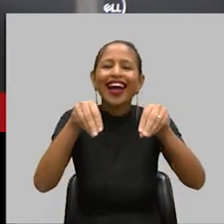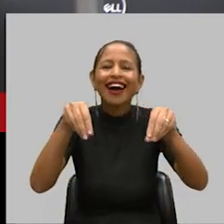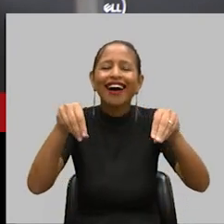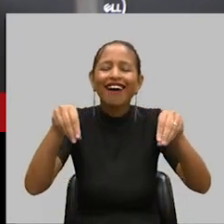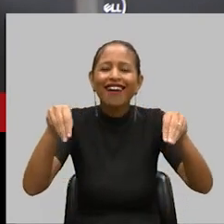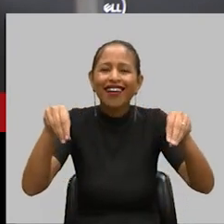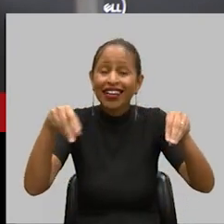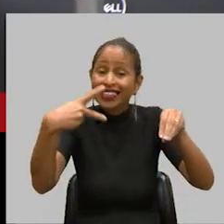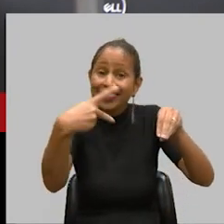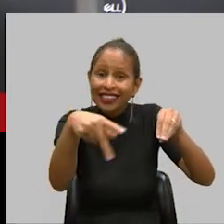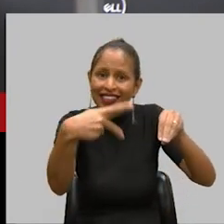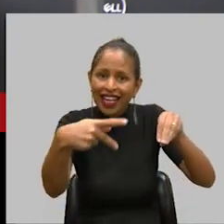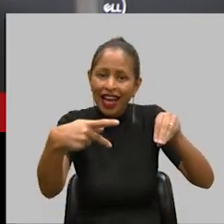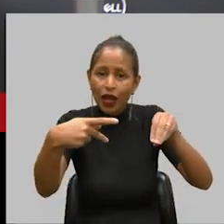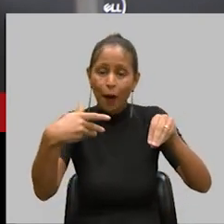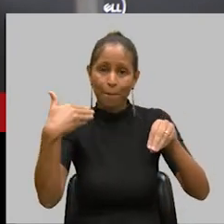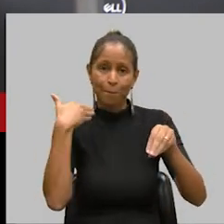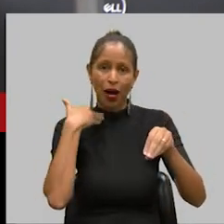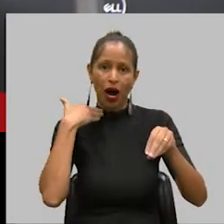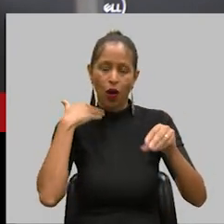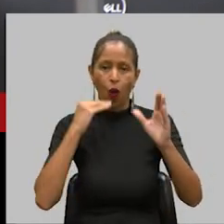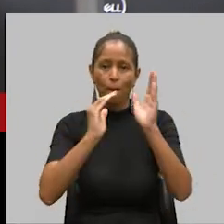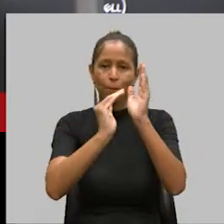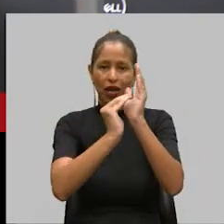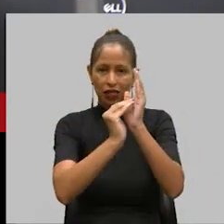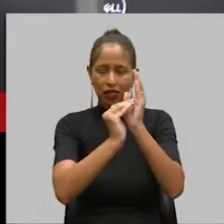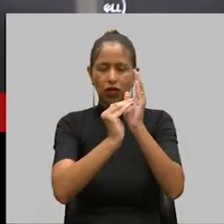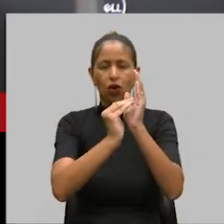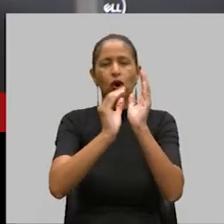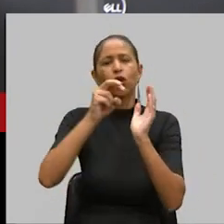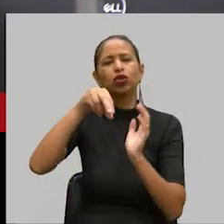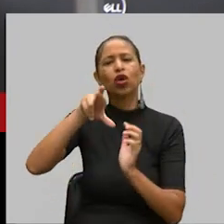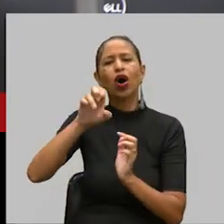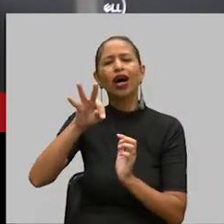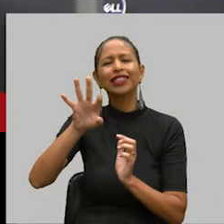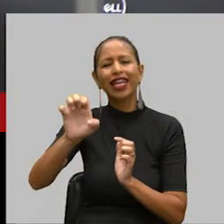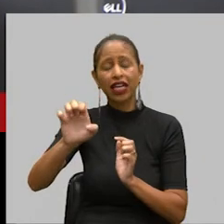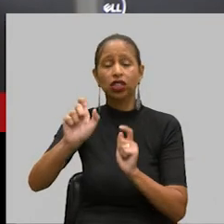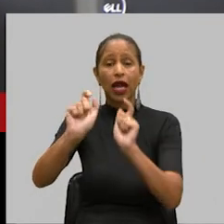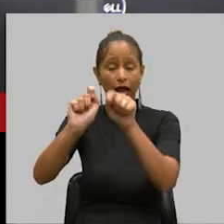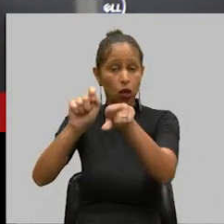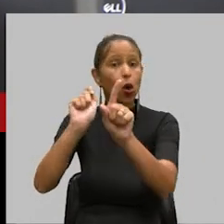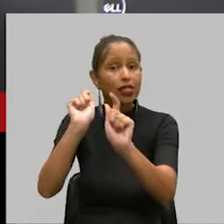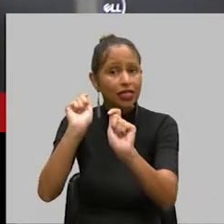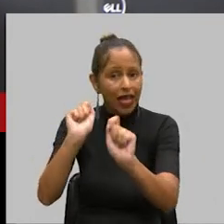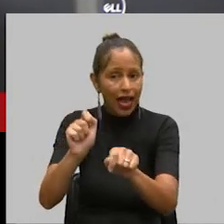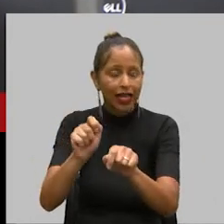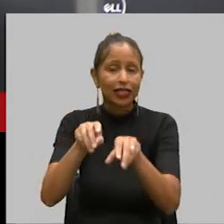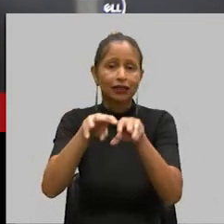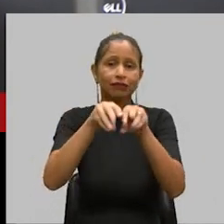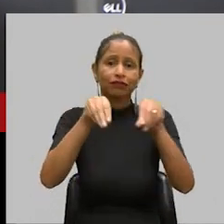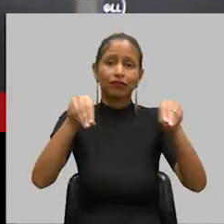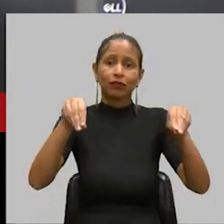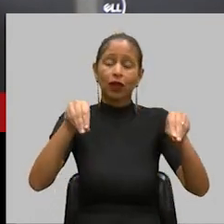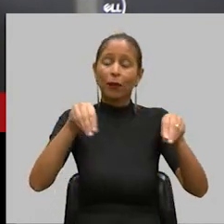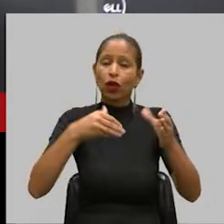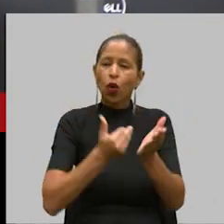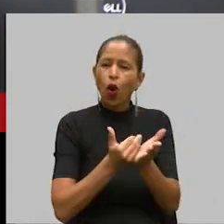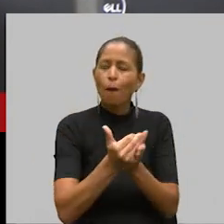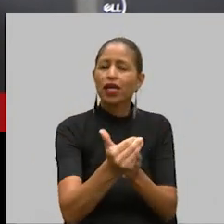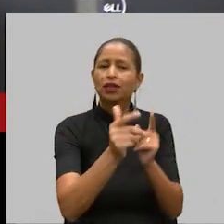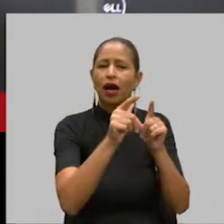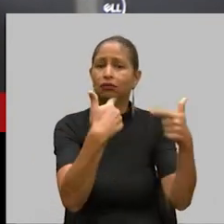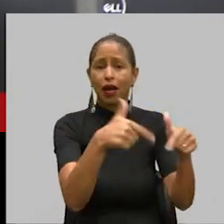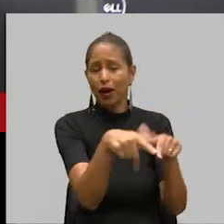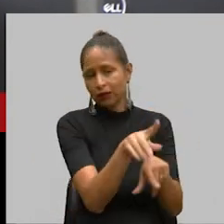subsidiada pelo Banco do Brasil pelo Banco do Nordeste em condições de que ele tem a sua terra para iniciar o seu trabalho